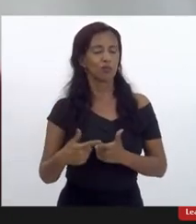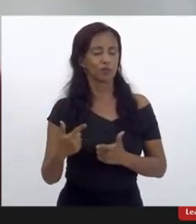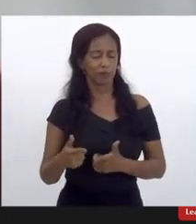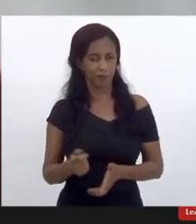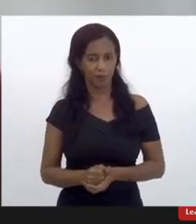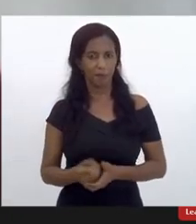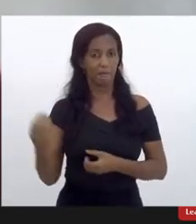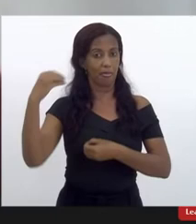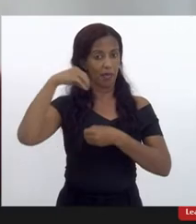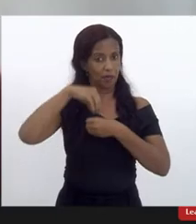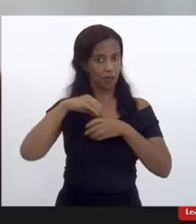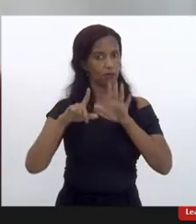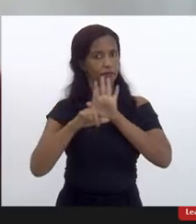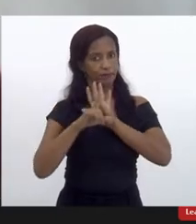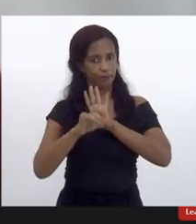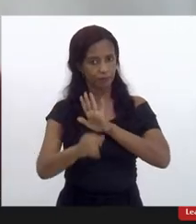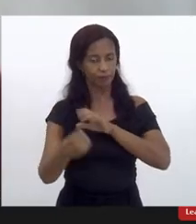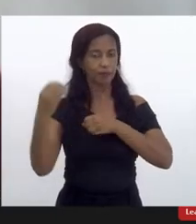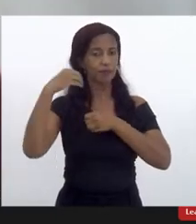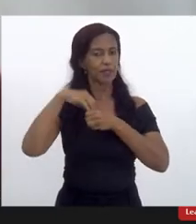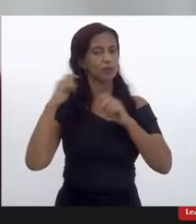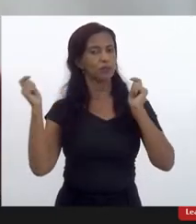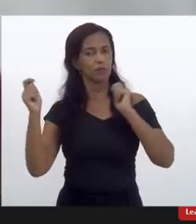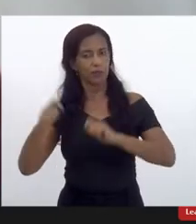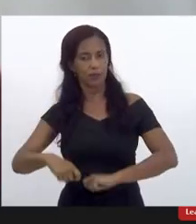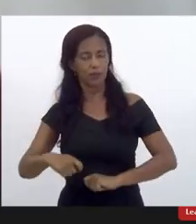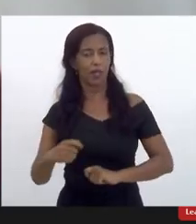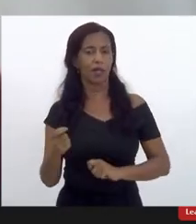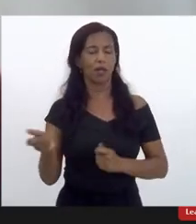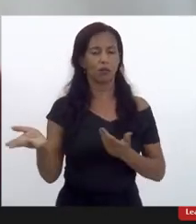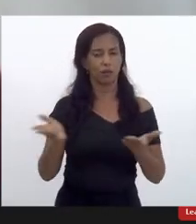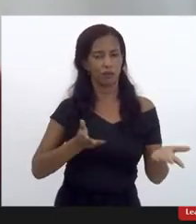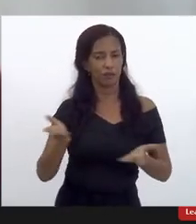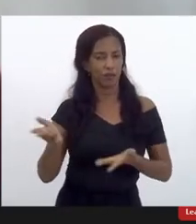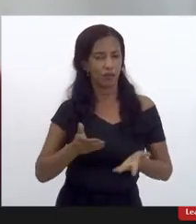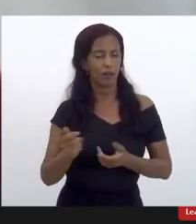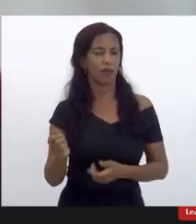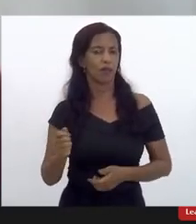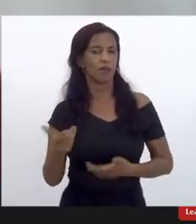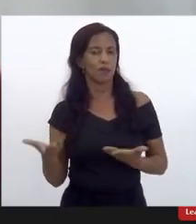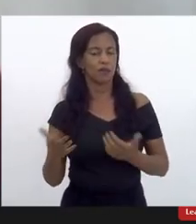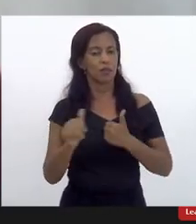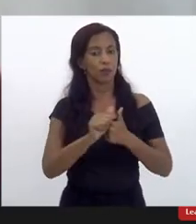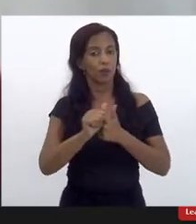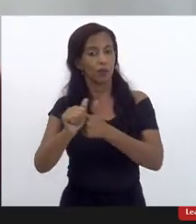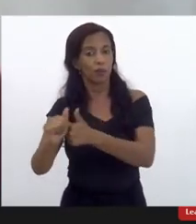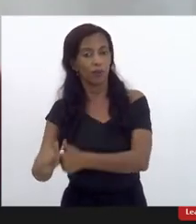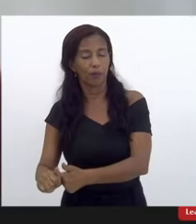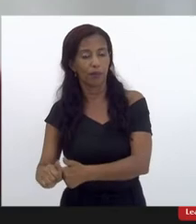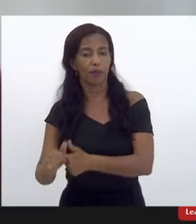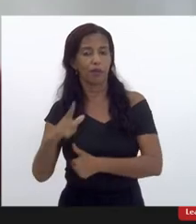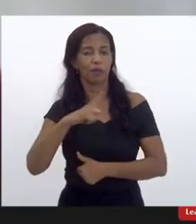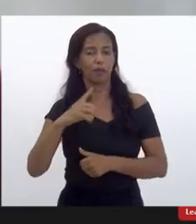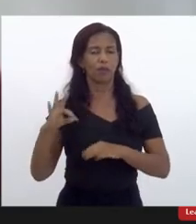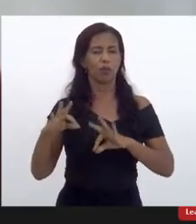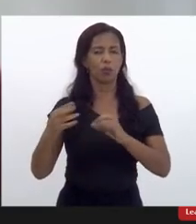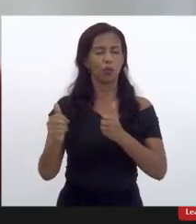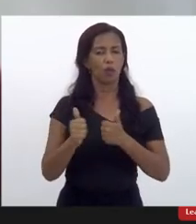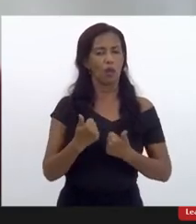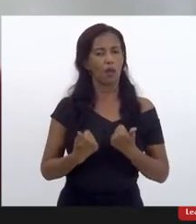pontuais dentro da lei, dentro do que é possível, do que é viável, sendo acompanhado e tendo todo o